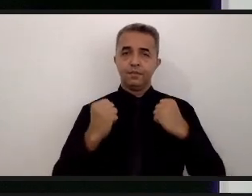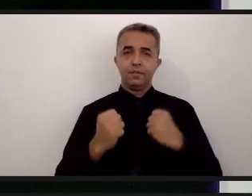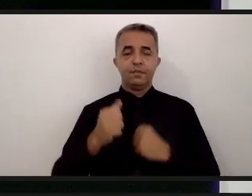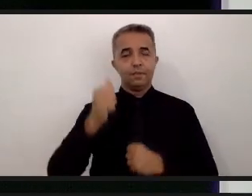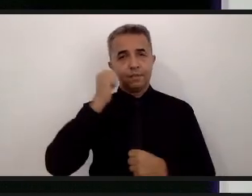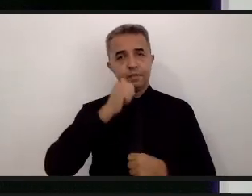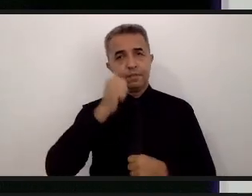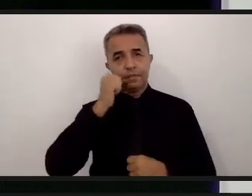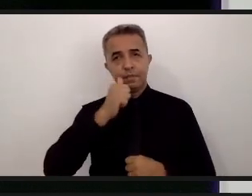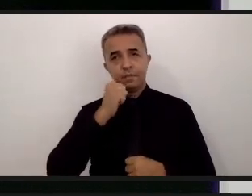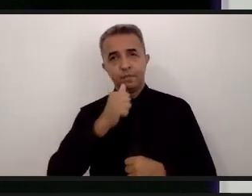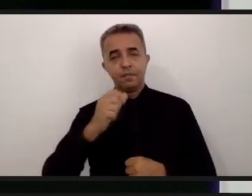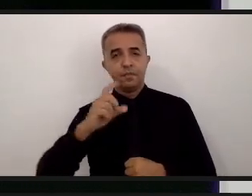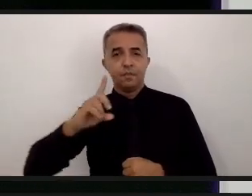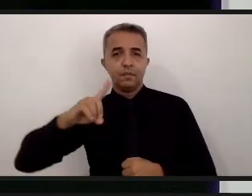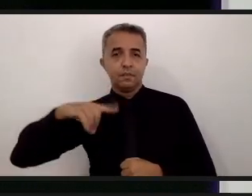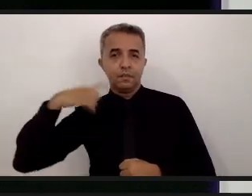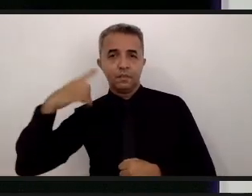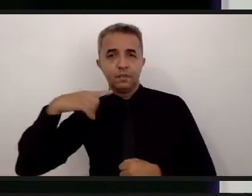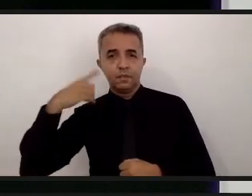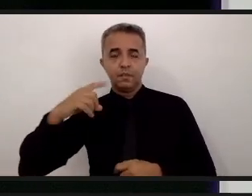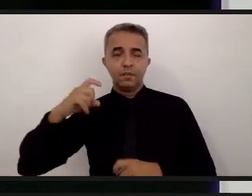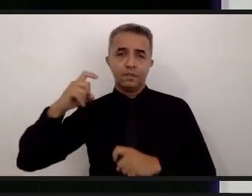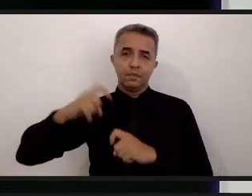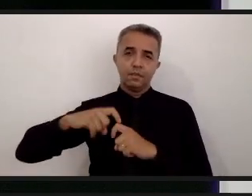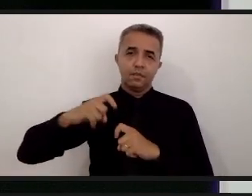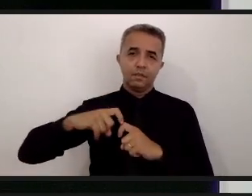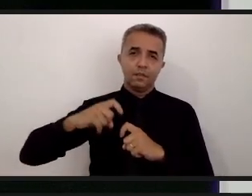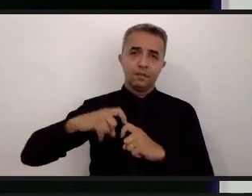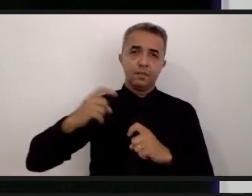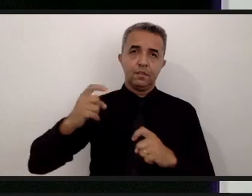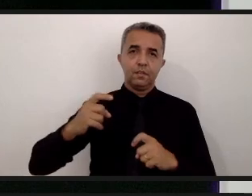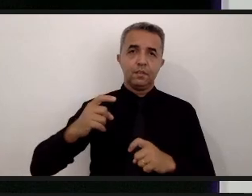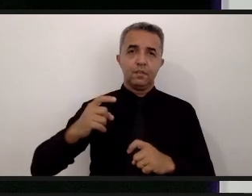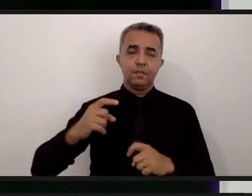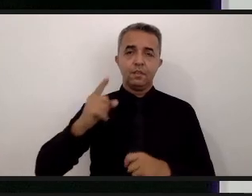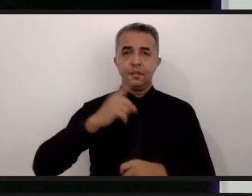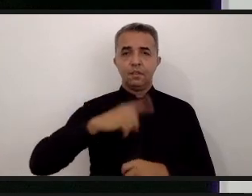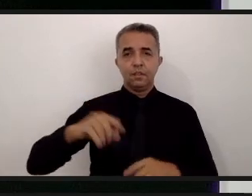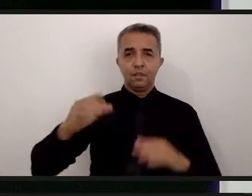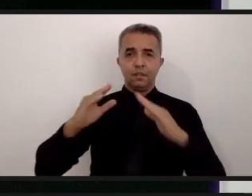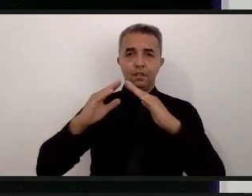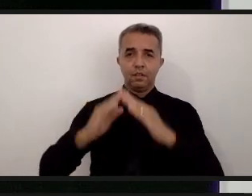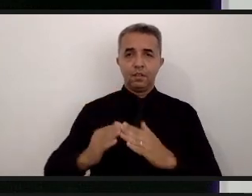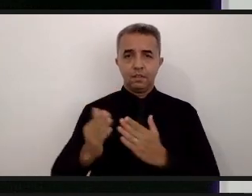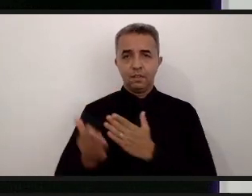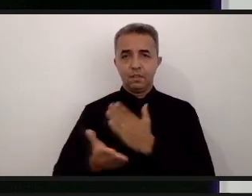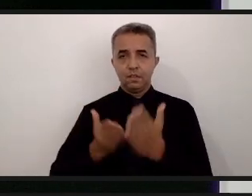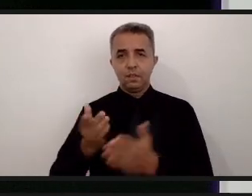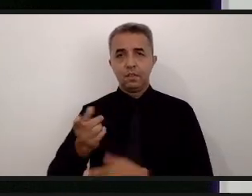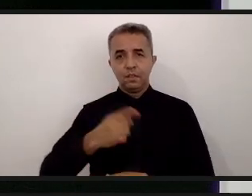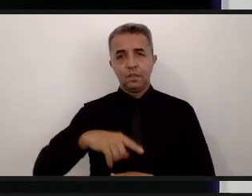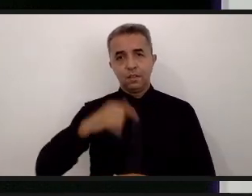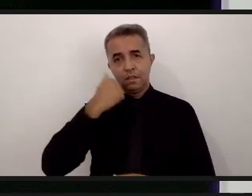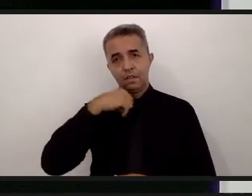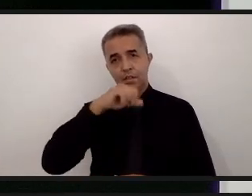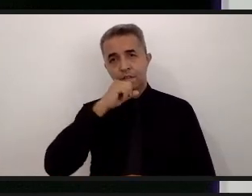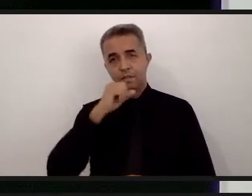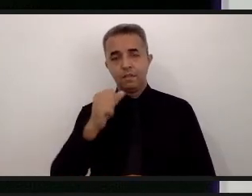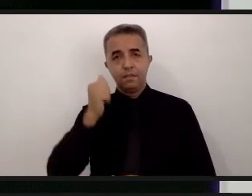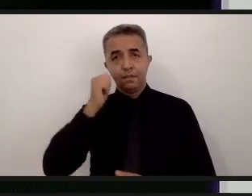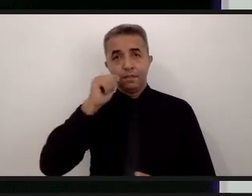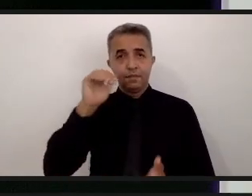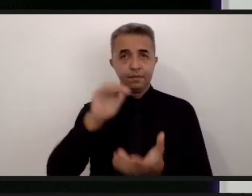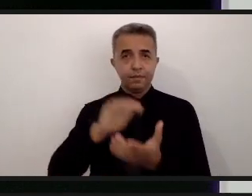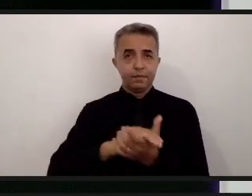somos advogadas, médicas, somos do lar, somos mãe, somos esposa,